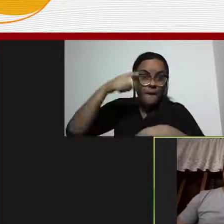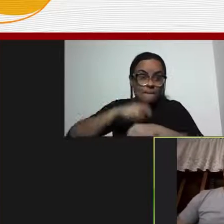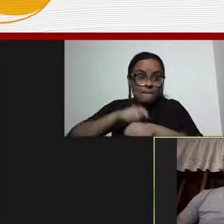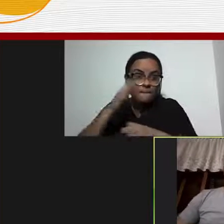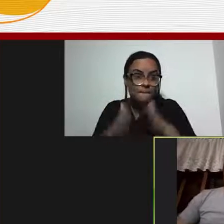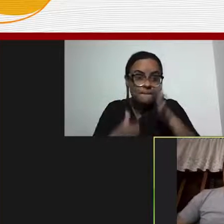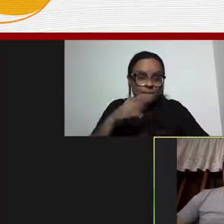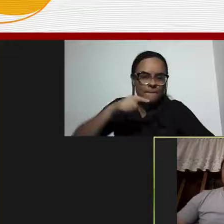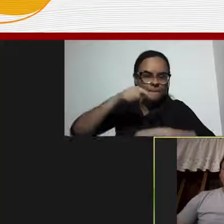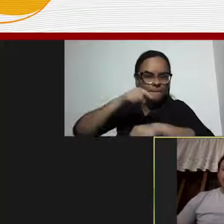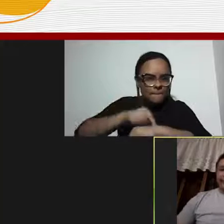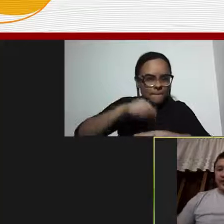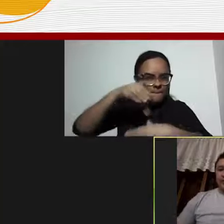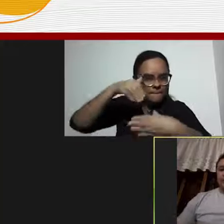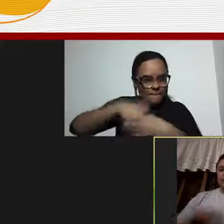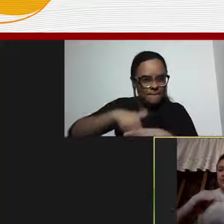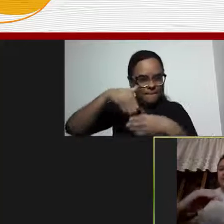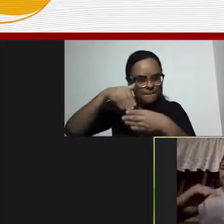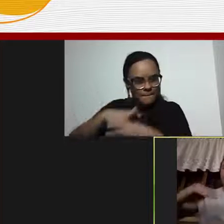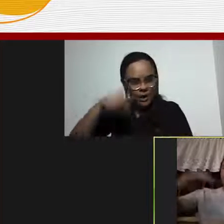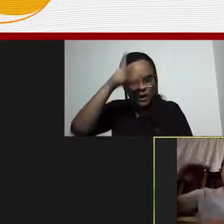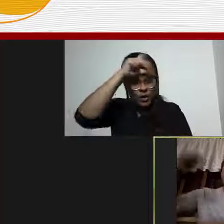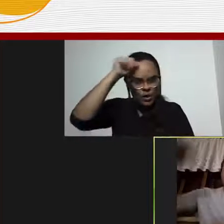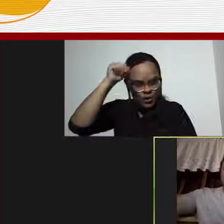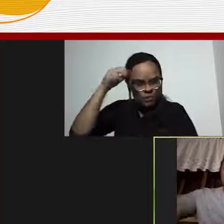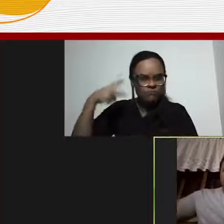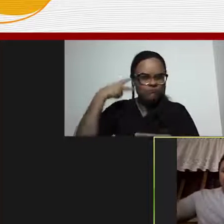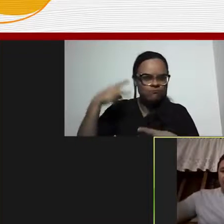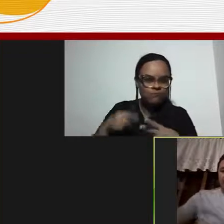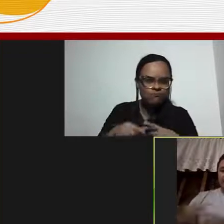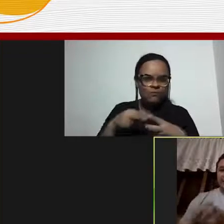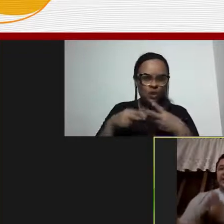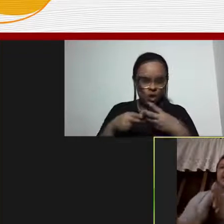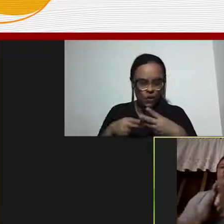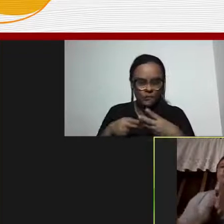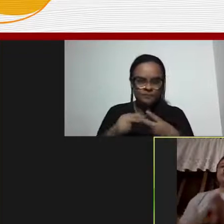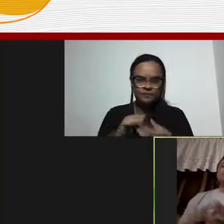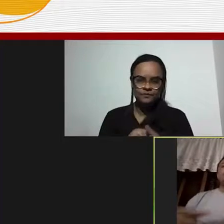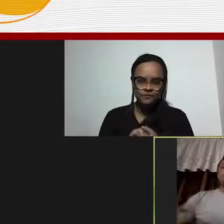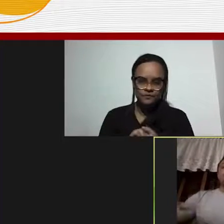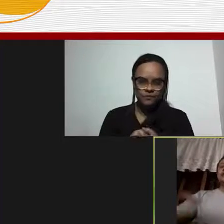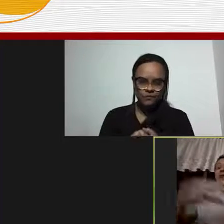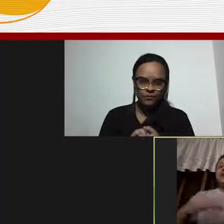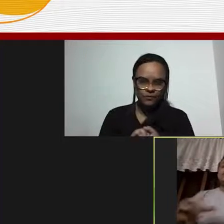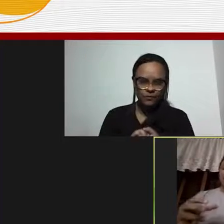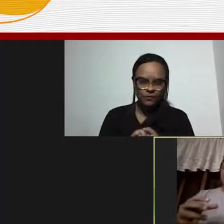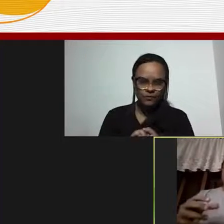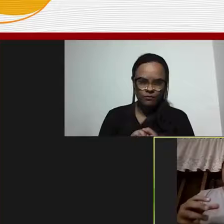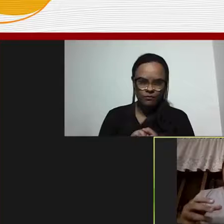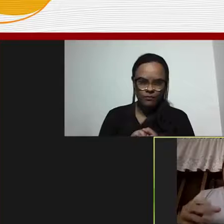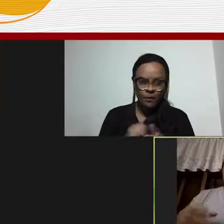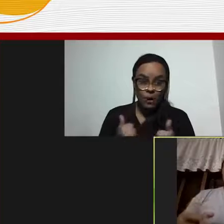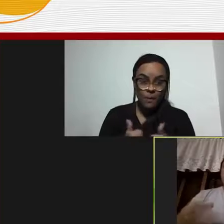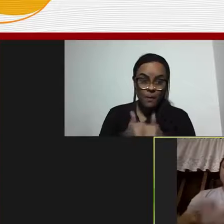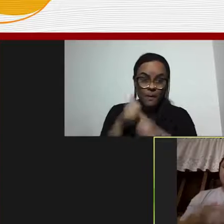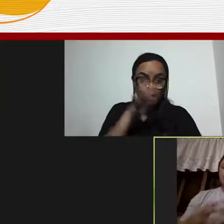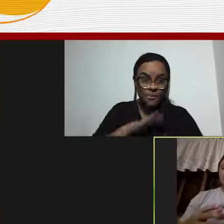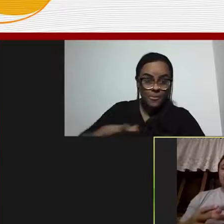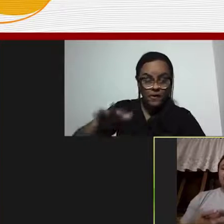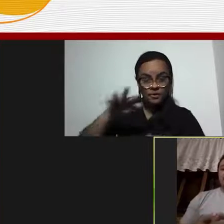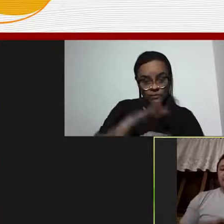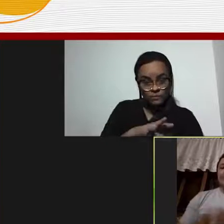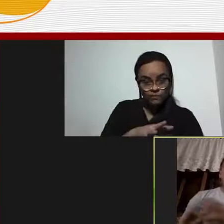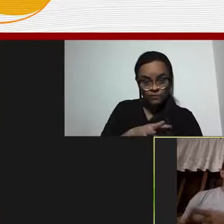seja para vereador, prefeito, seja para âmbitos maiores, muito o segmento, ele